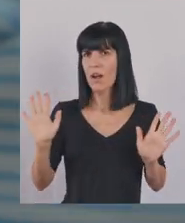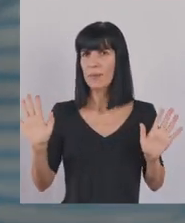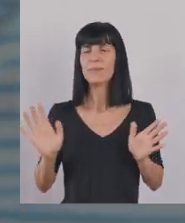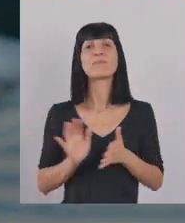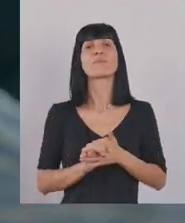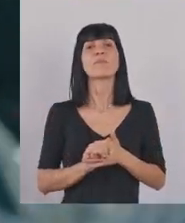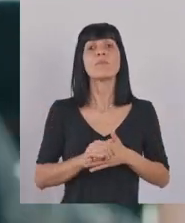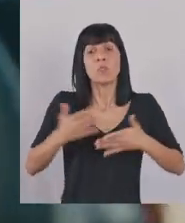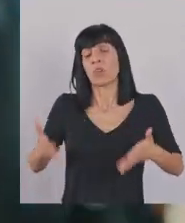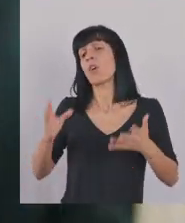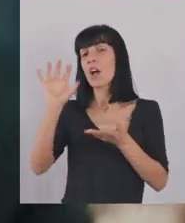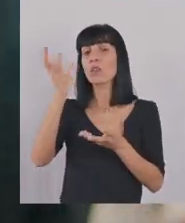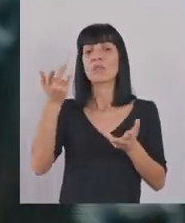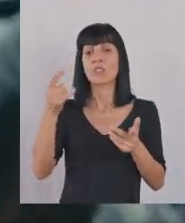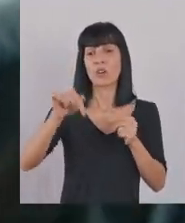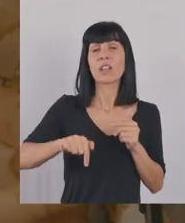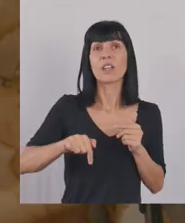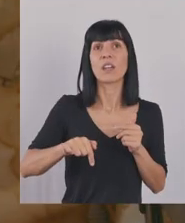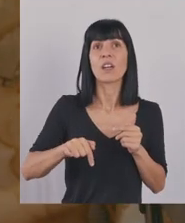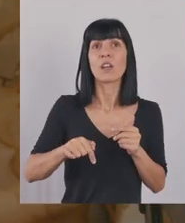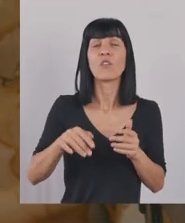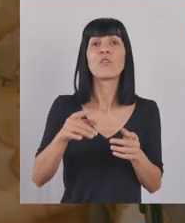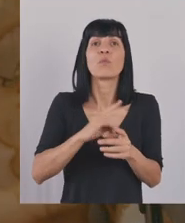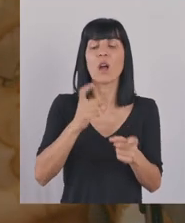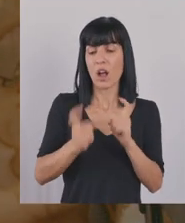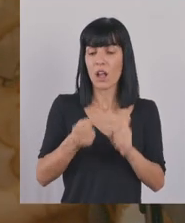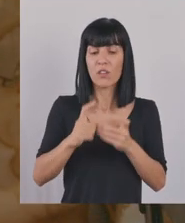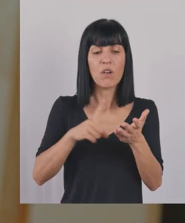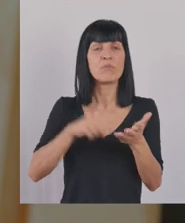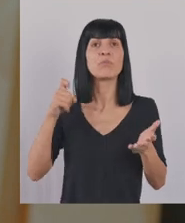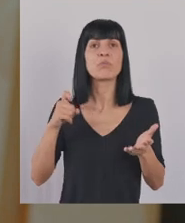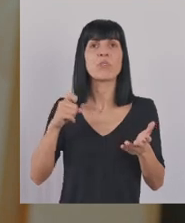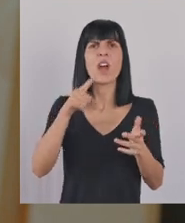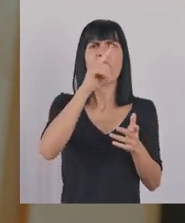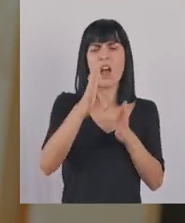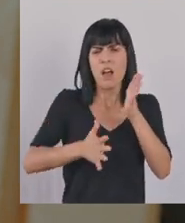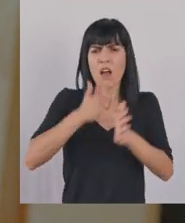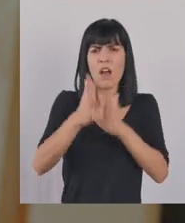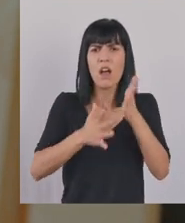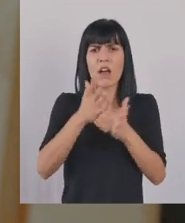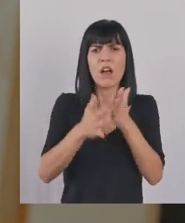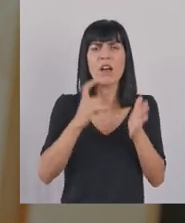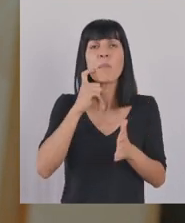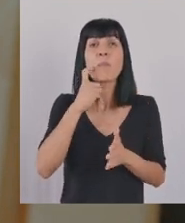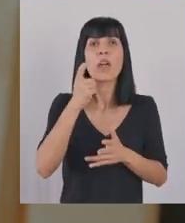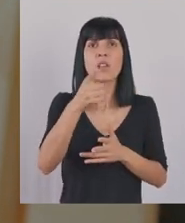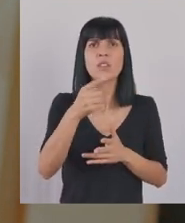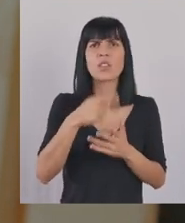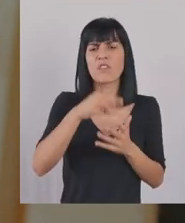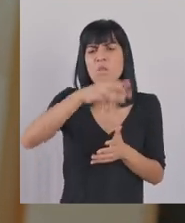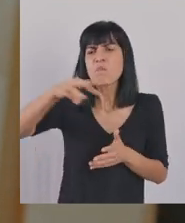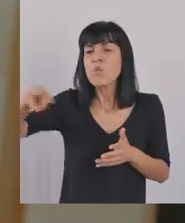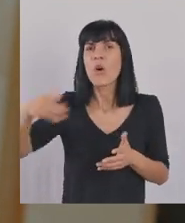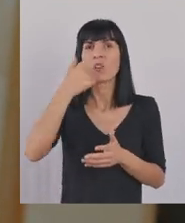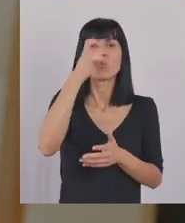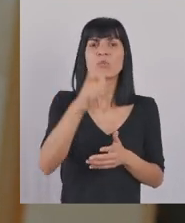O que aconteceu, o que vai acontecer aqui, é o que aconteceu na Califórnia. Tinha lá a maior fábrica de amendoeiras. Tinha lá milhares